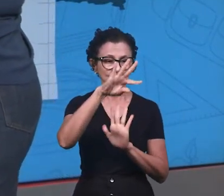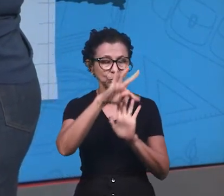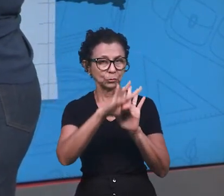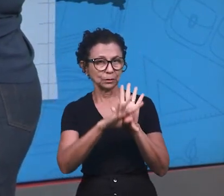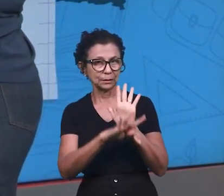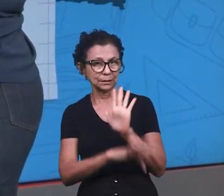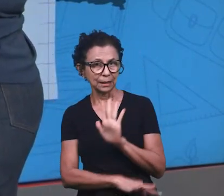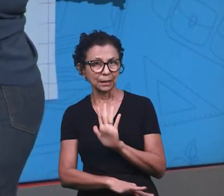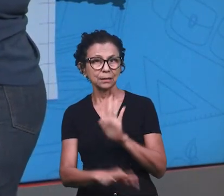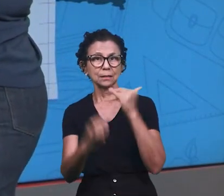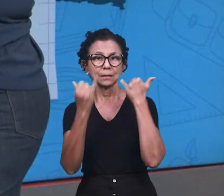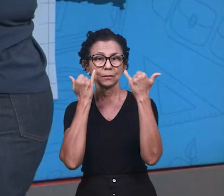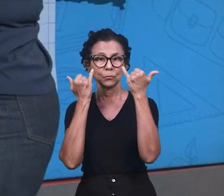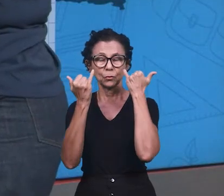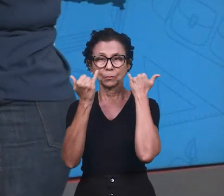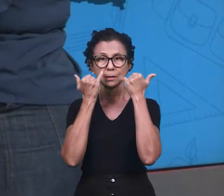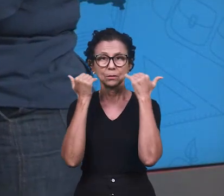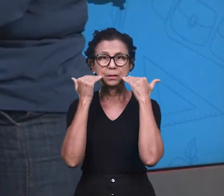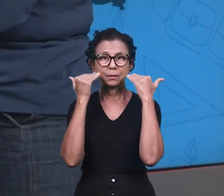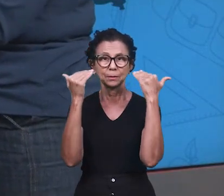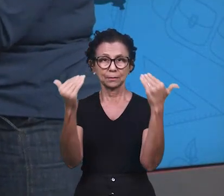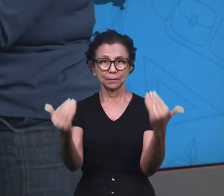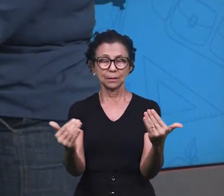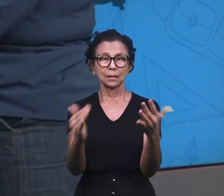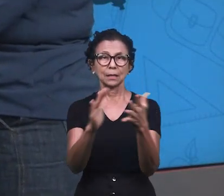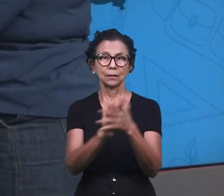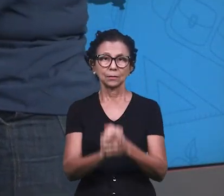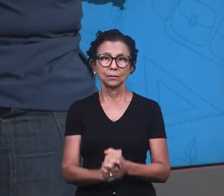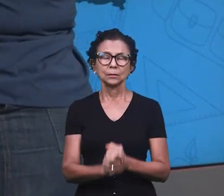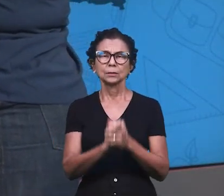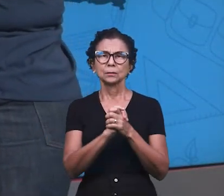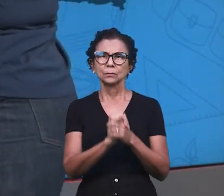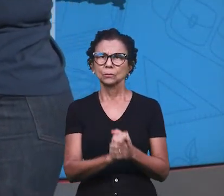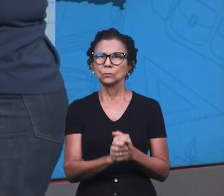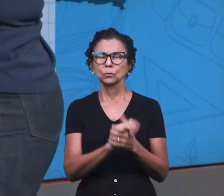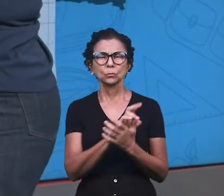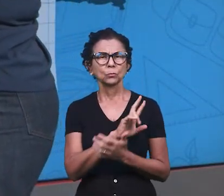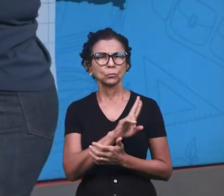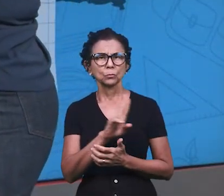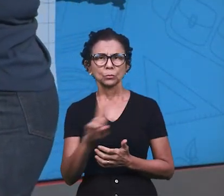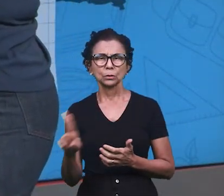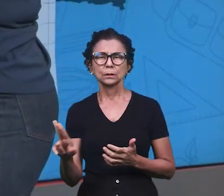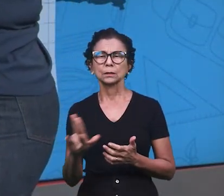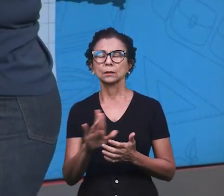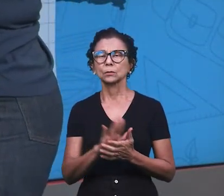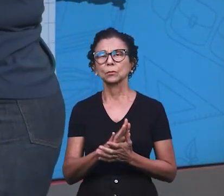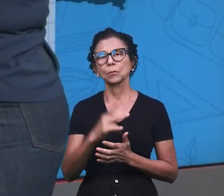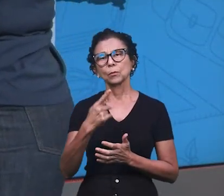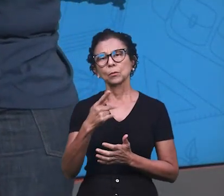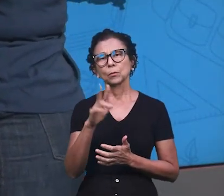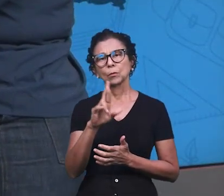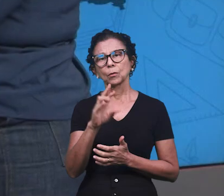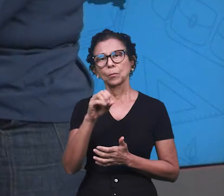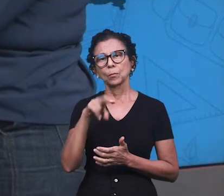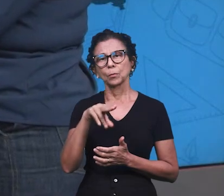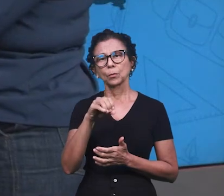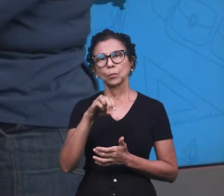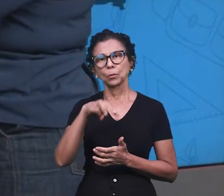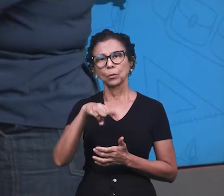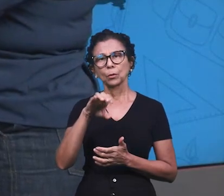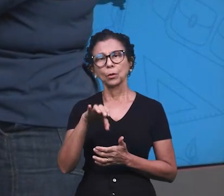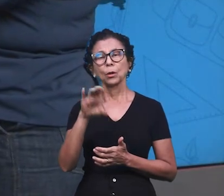informações apresentadas, tanto no plano nominal, com empregos de pronomes, o qual, a qual,